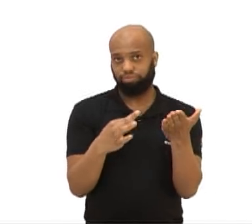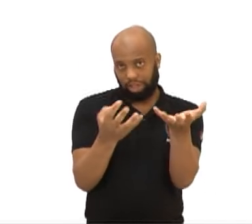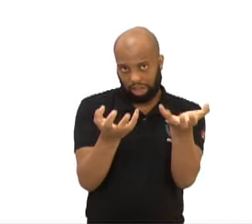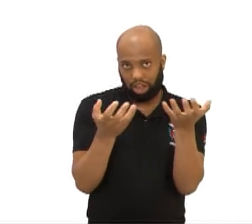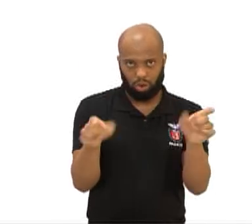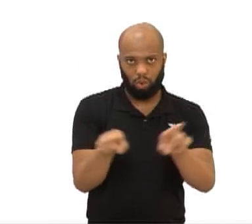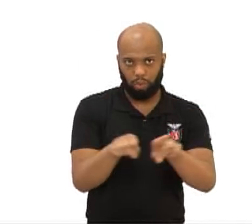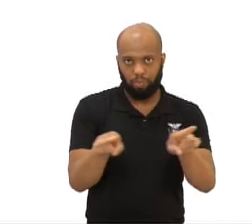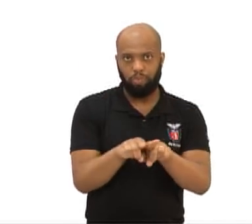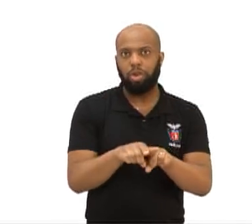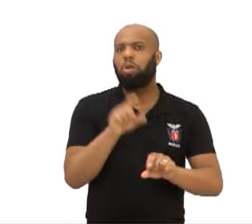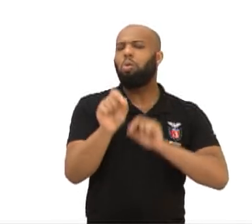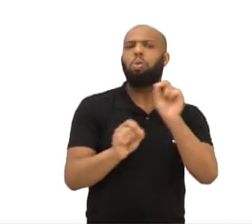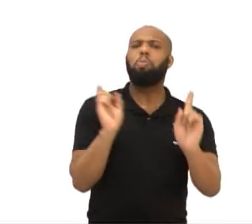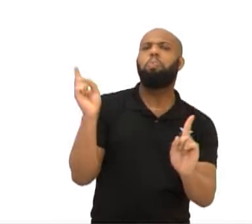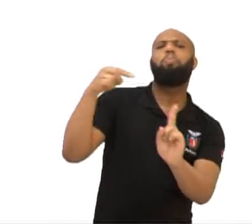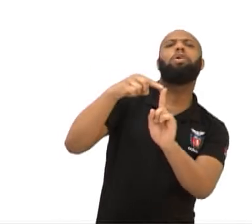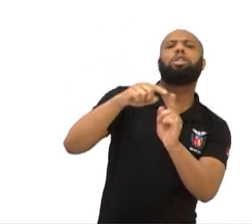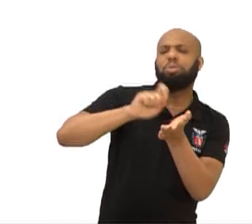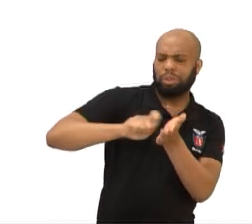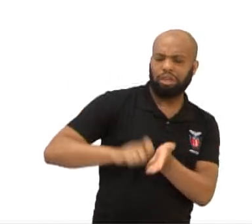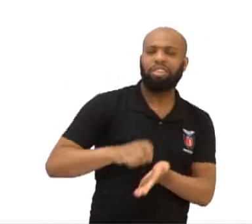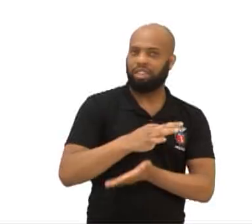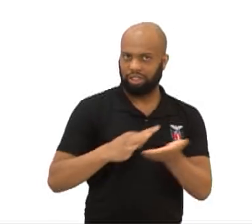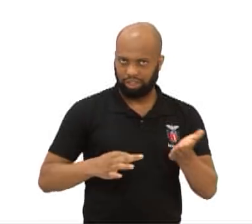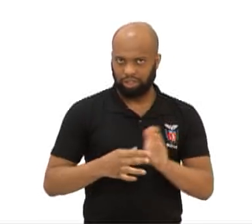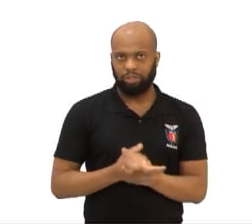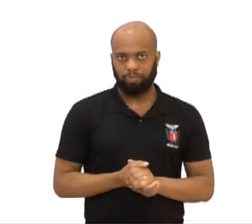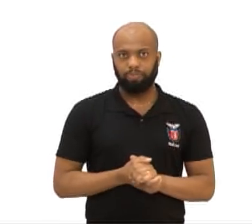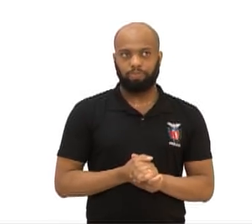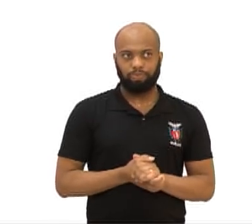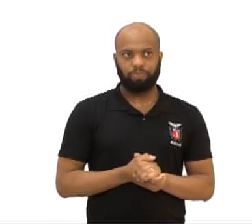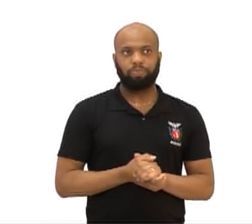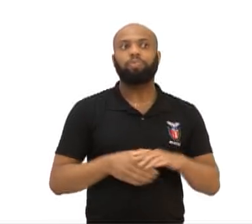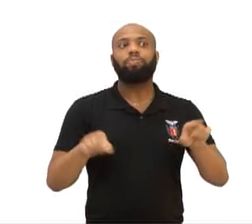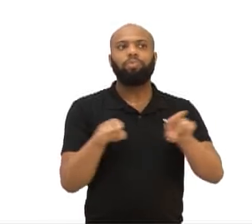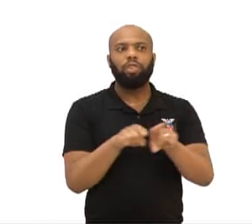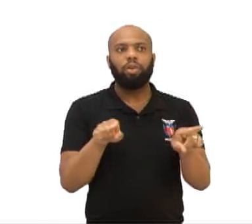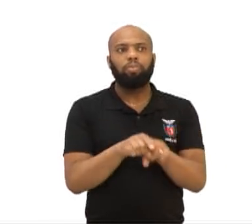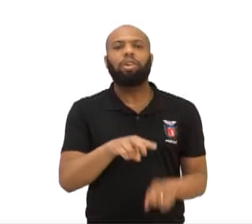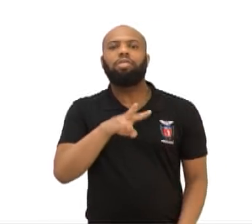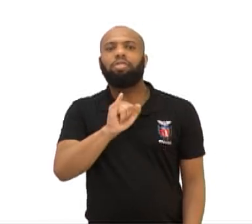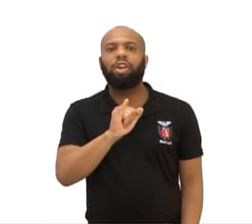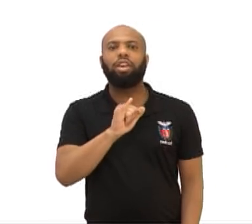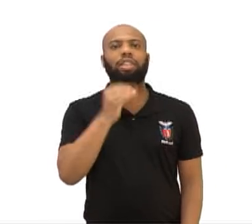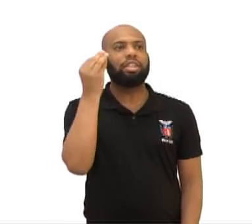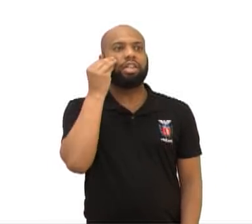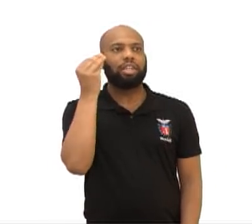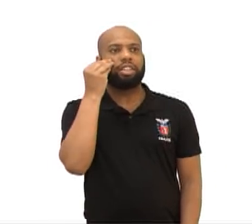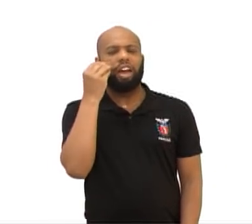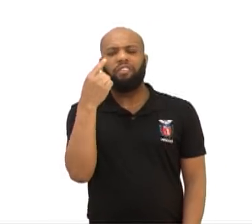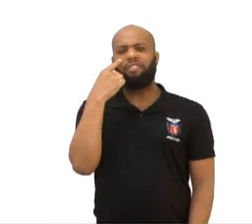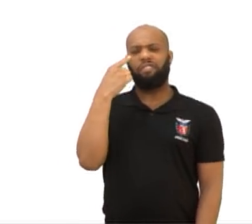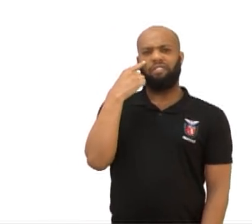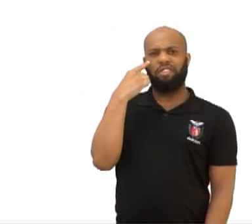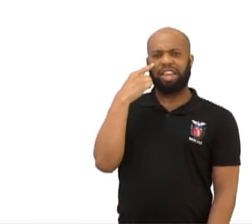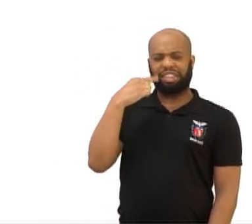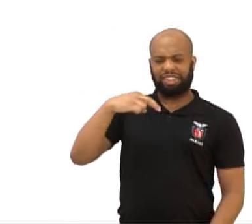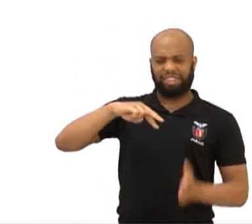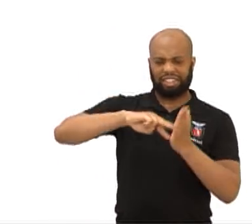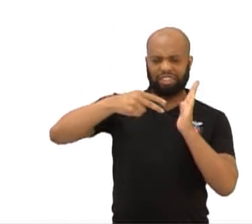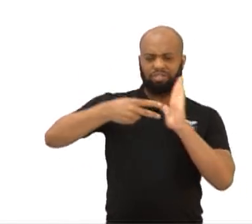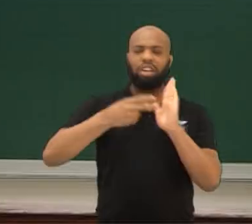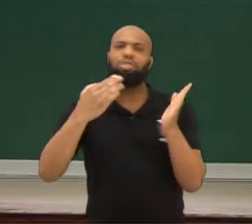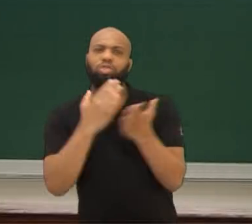com qual intenção foi escrito esse texto, esse romance. Vamos tentar inferir o sentido de palavras